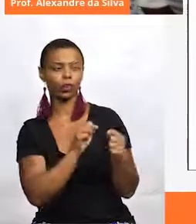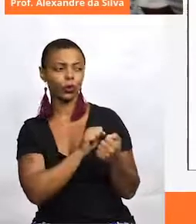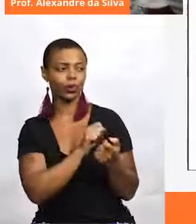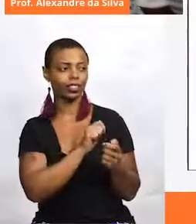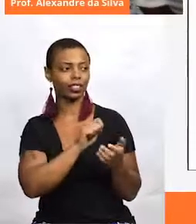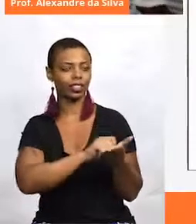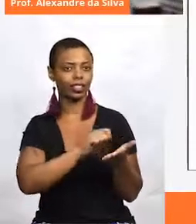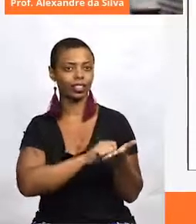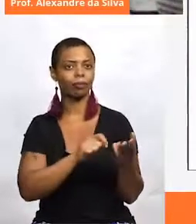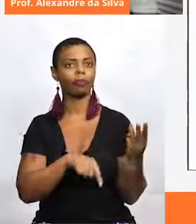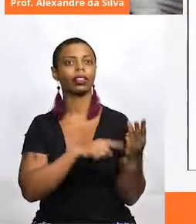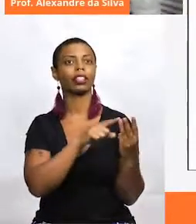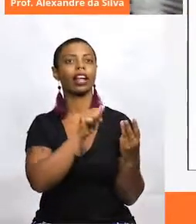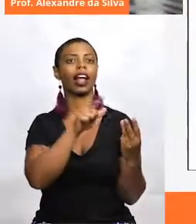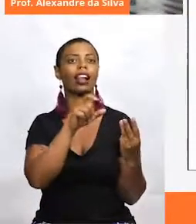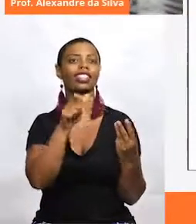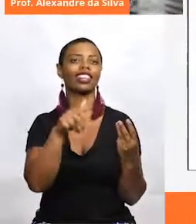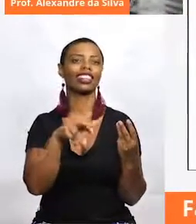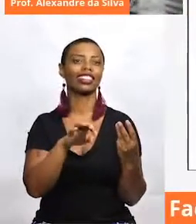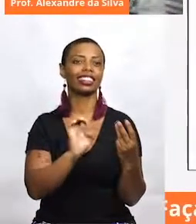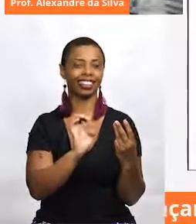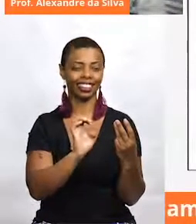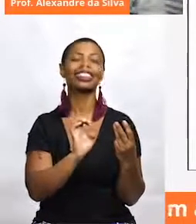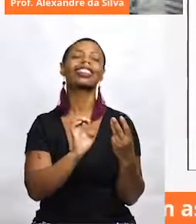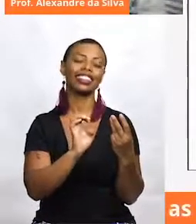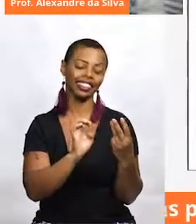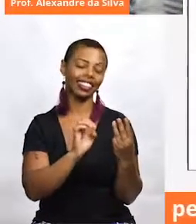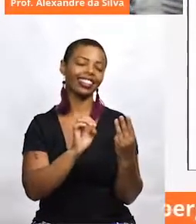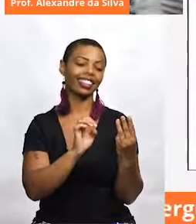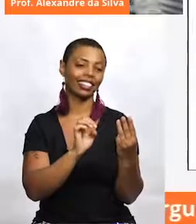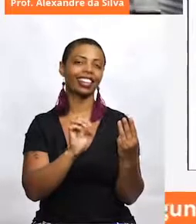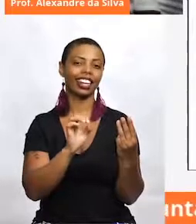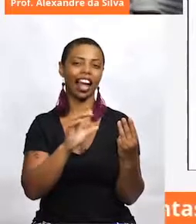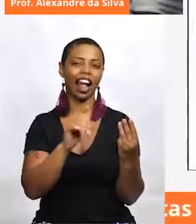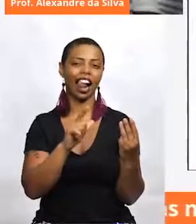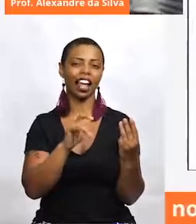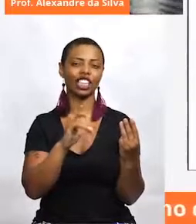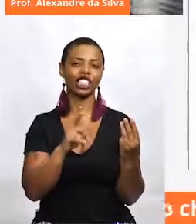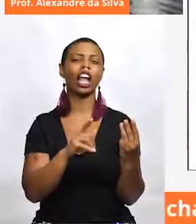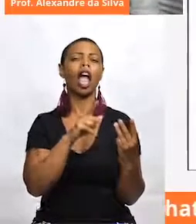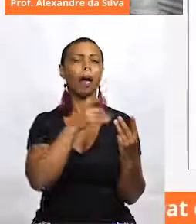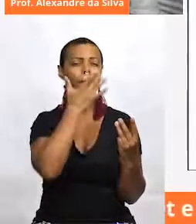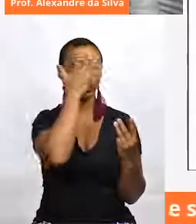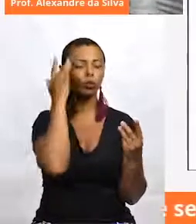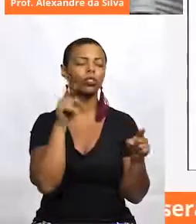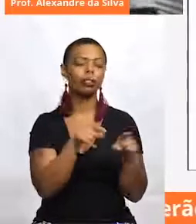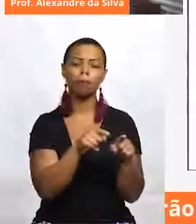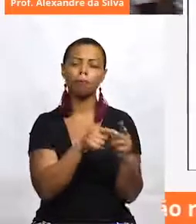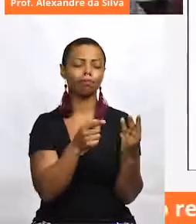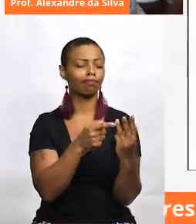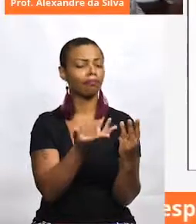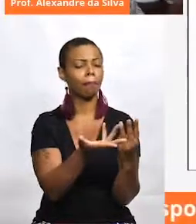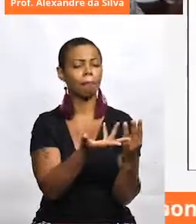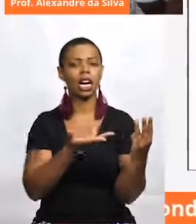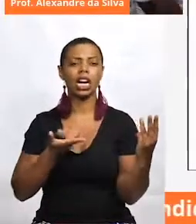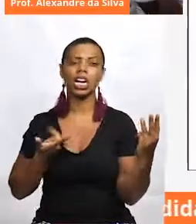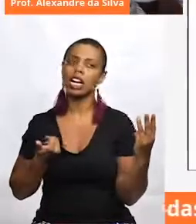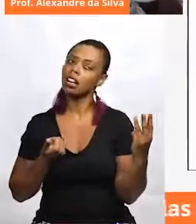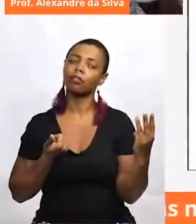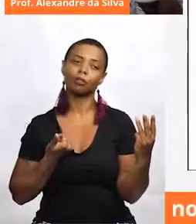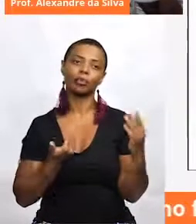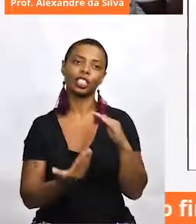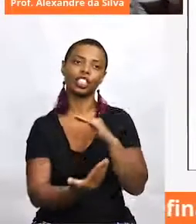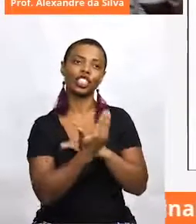no envelhecimento, o Alexandre Kalach, que são pessoas também, que é uma pessoa também extraordinária, que me permitiu fazer essa